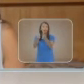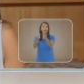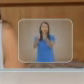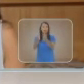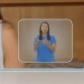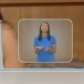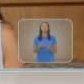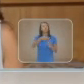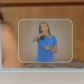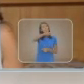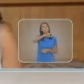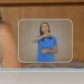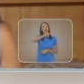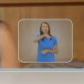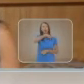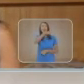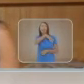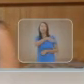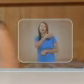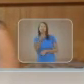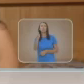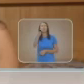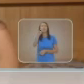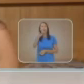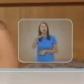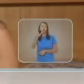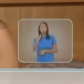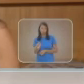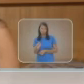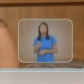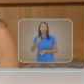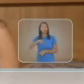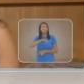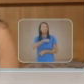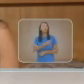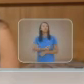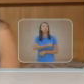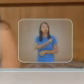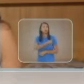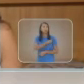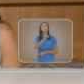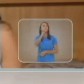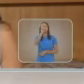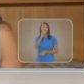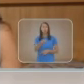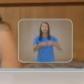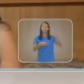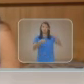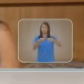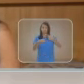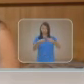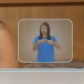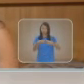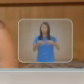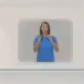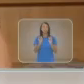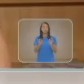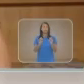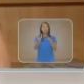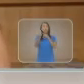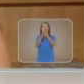caminha, do Marajó até o Araguaia. Estamos presentes em 50